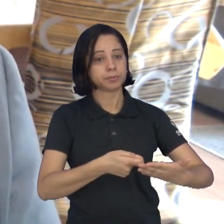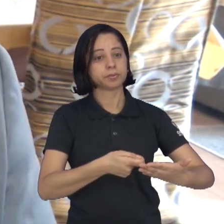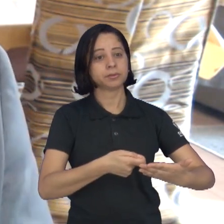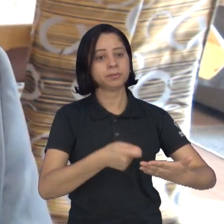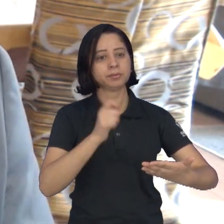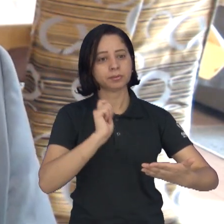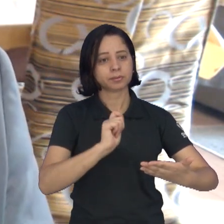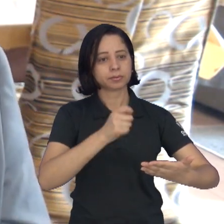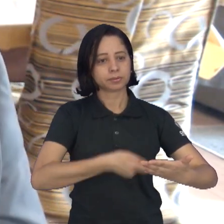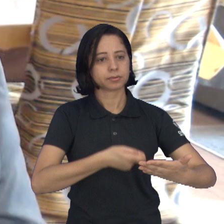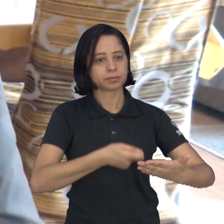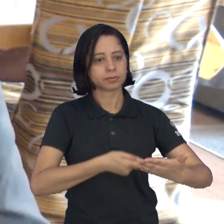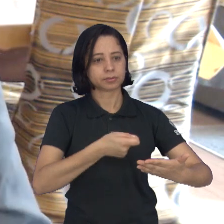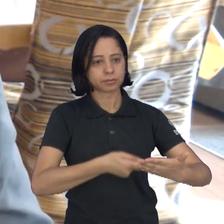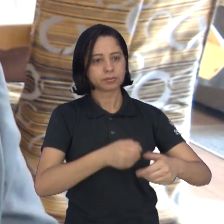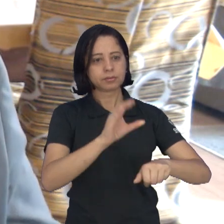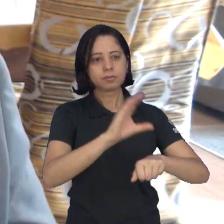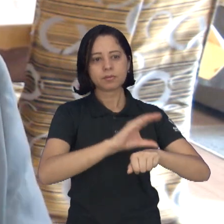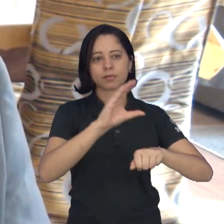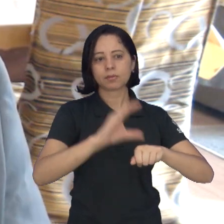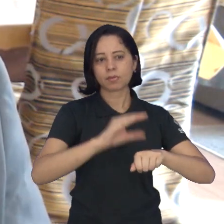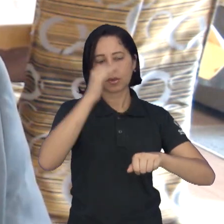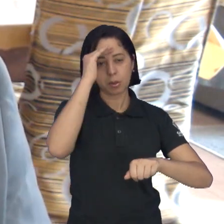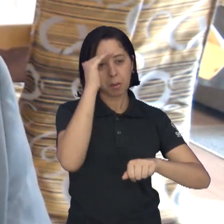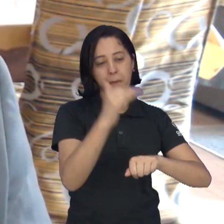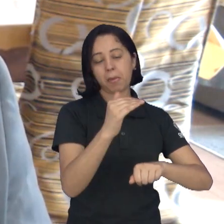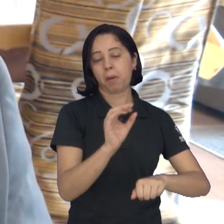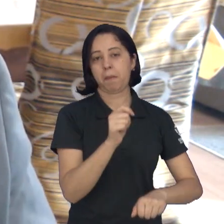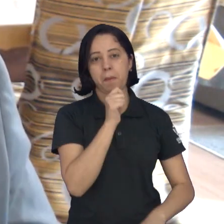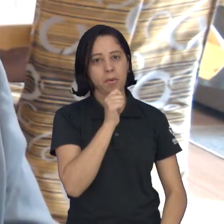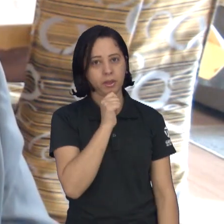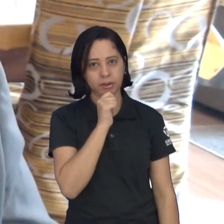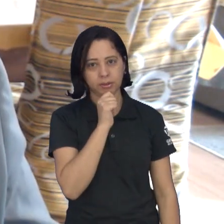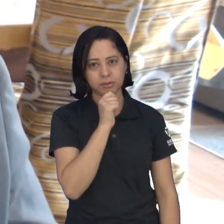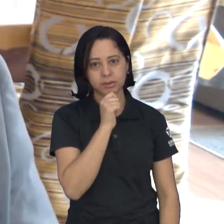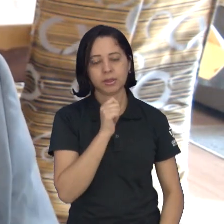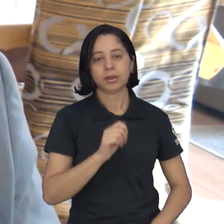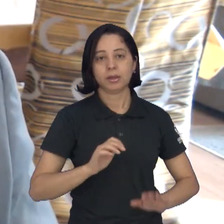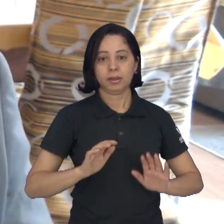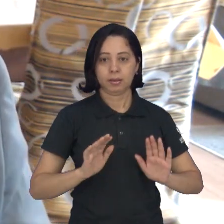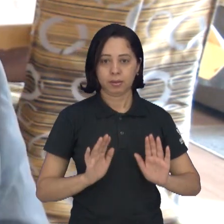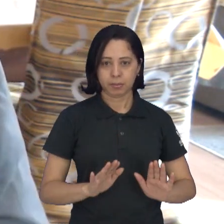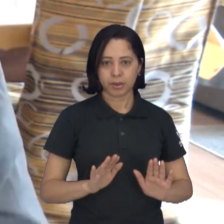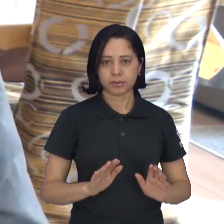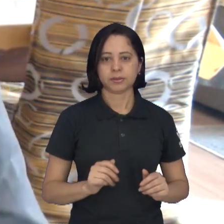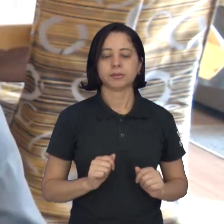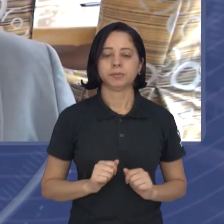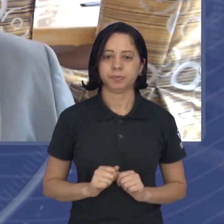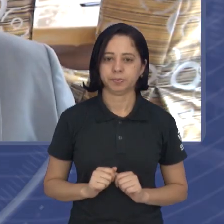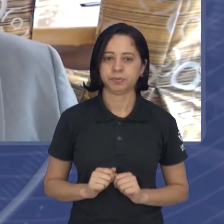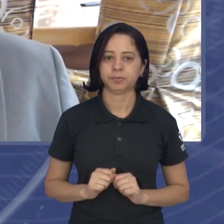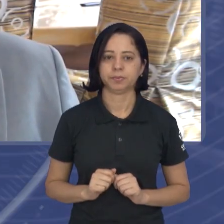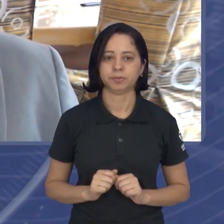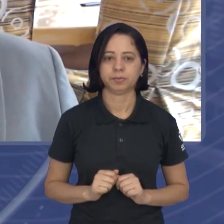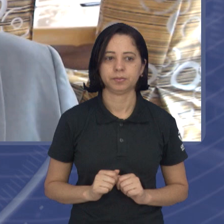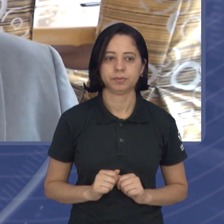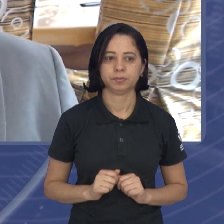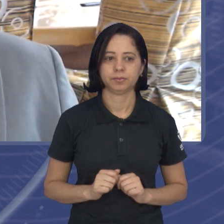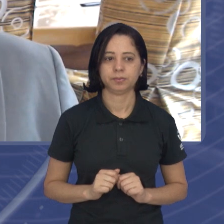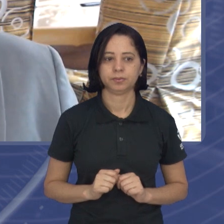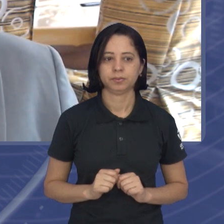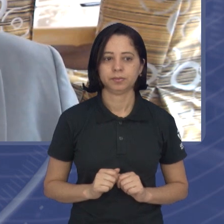relação, ela não precisa ter toda a robustez de provas para comprovar o seu direito.